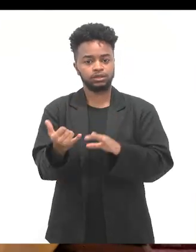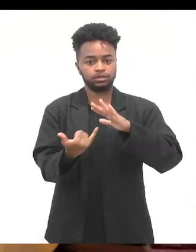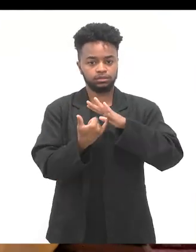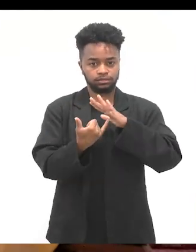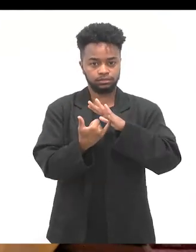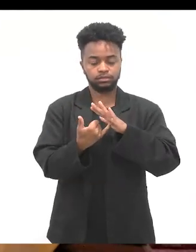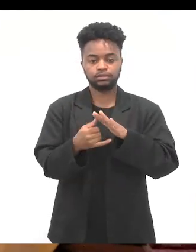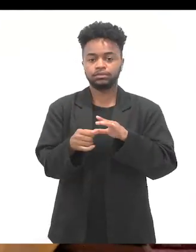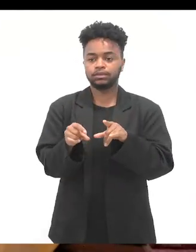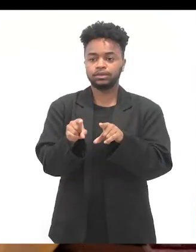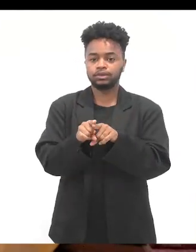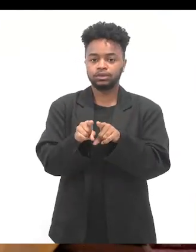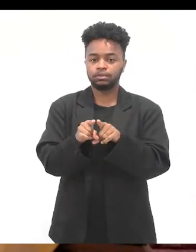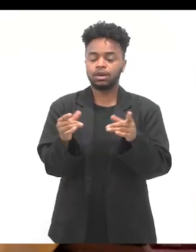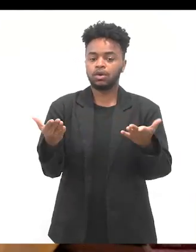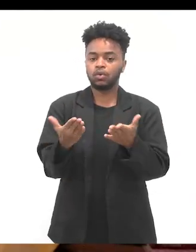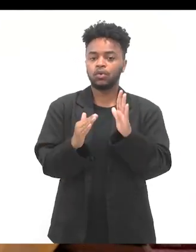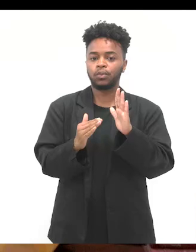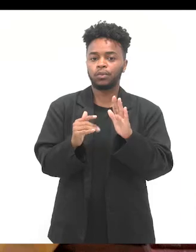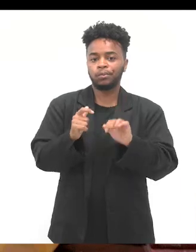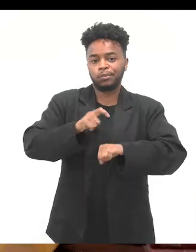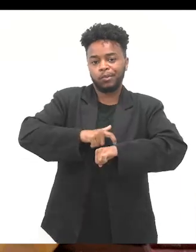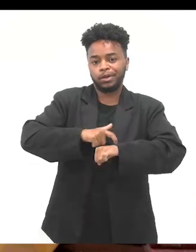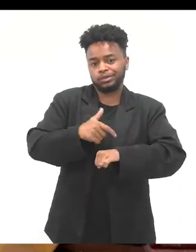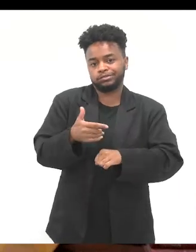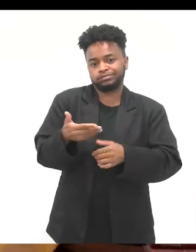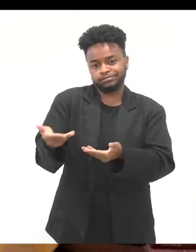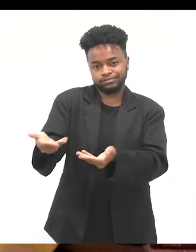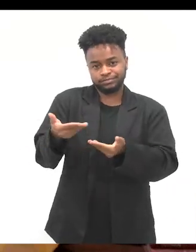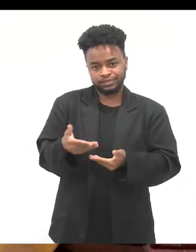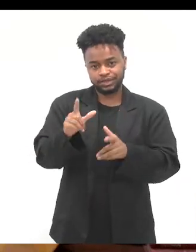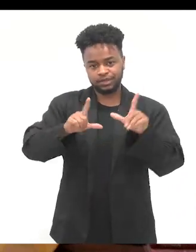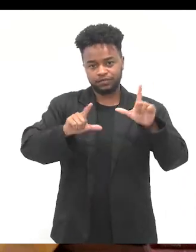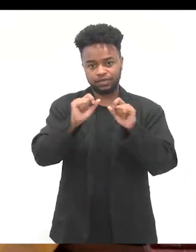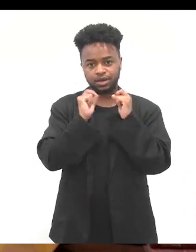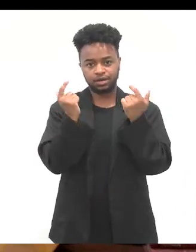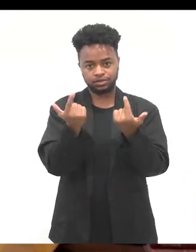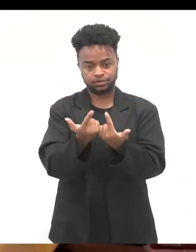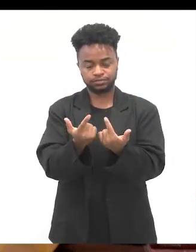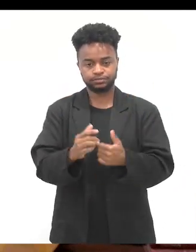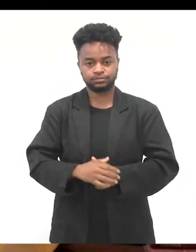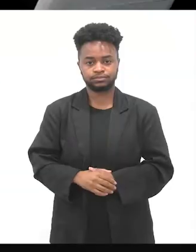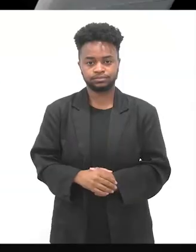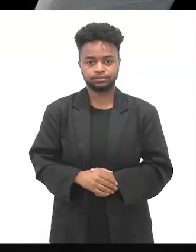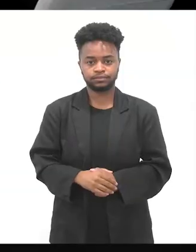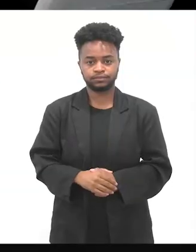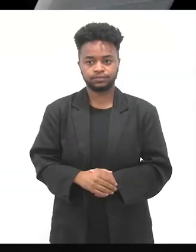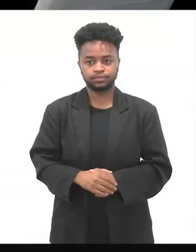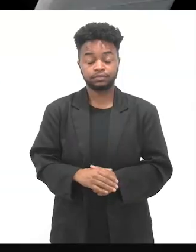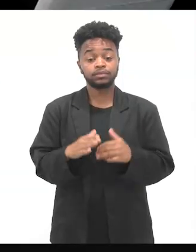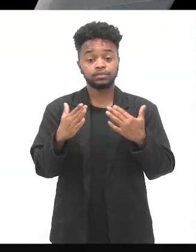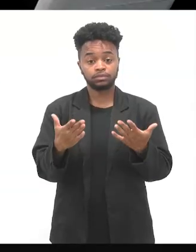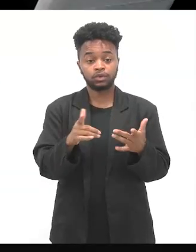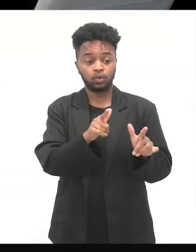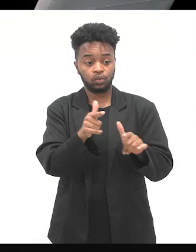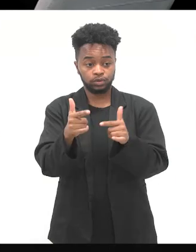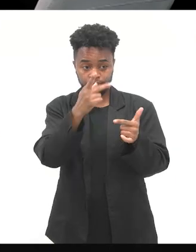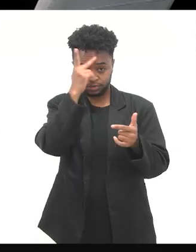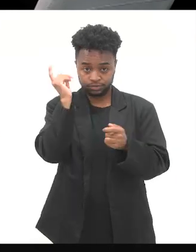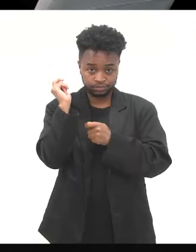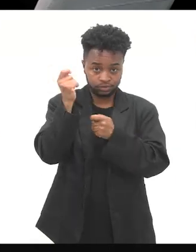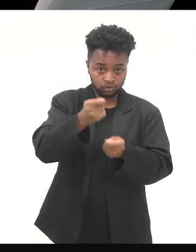né, inclusive nesse momento aqui pela TV Alerj, que está abraçando essa... Então, os outros pescadores, junto com o